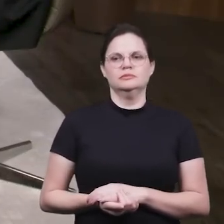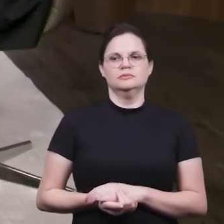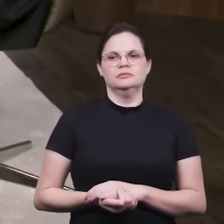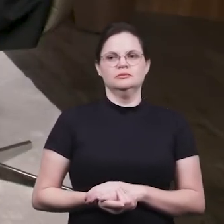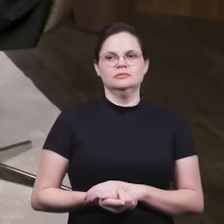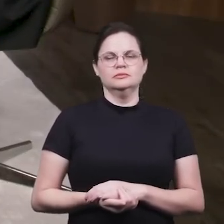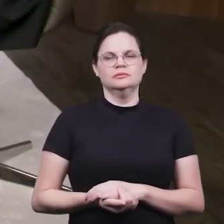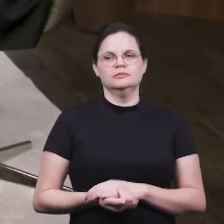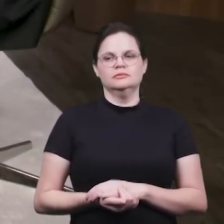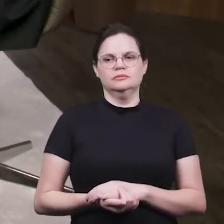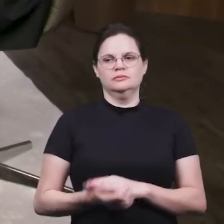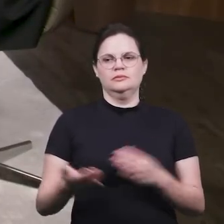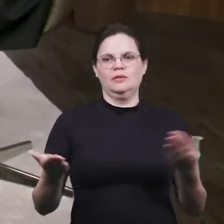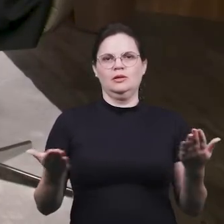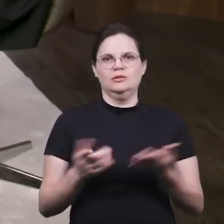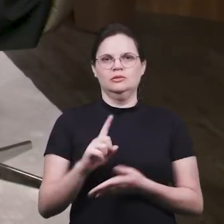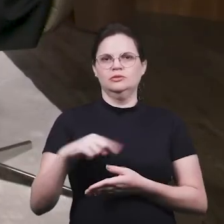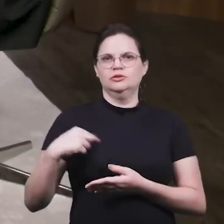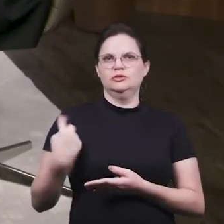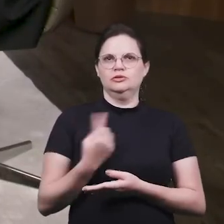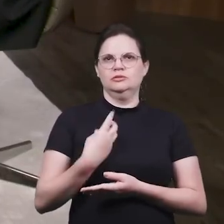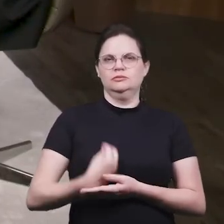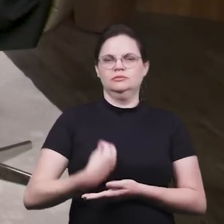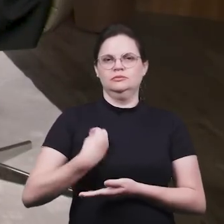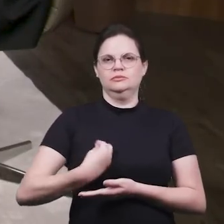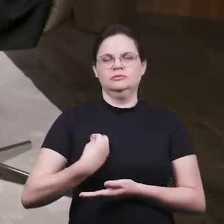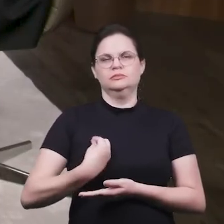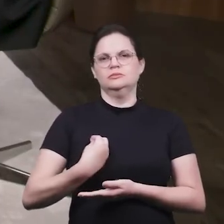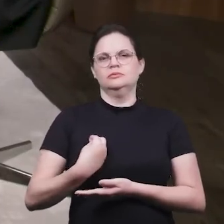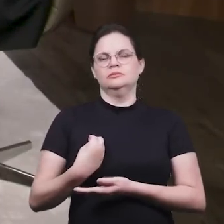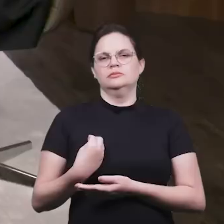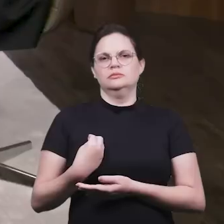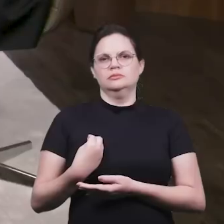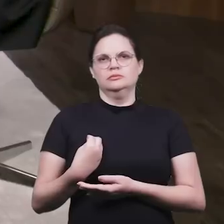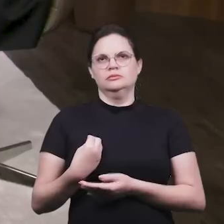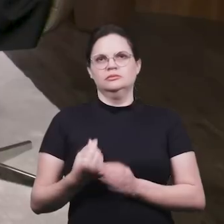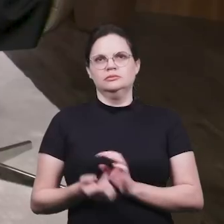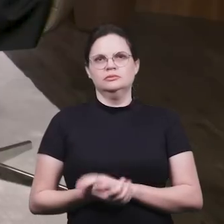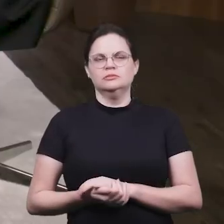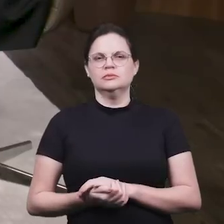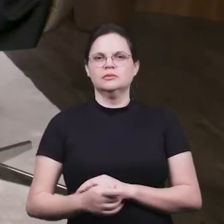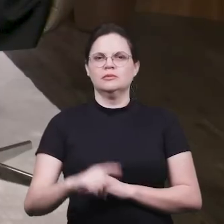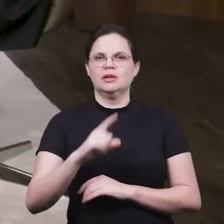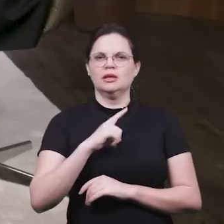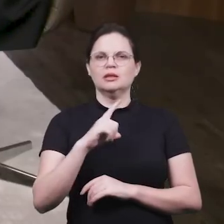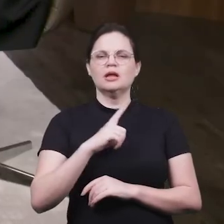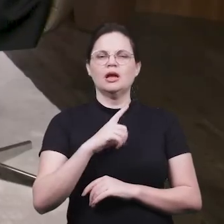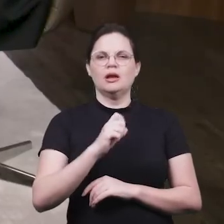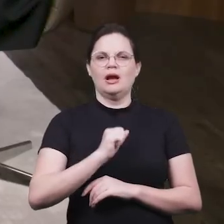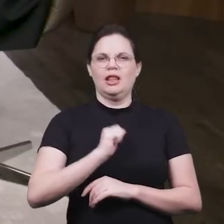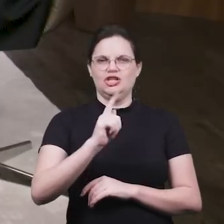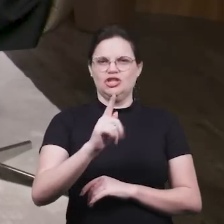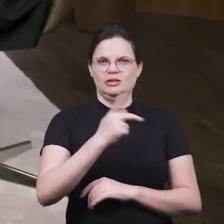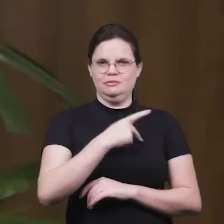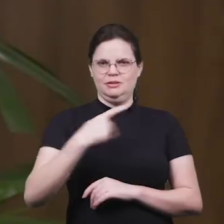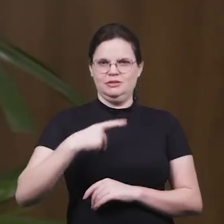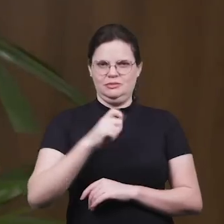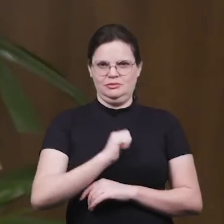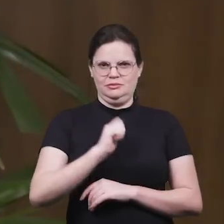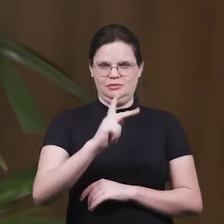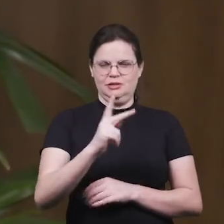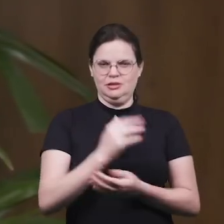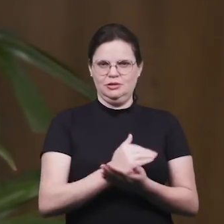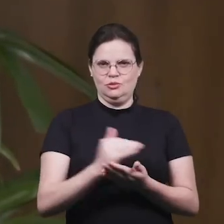temos com aquele trabalho que até o pastor Alexandre, que começou por